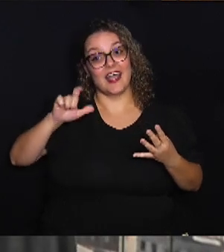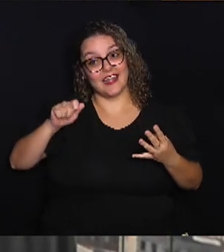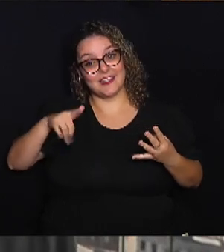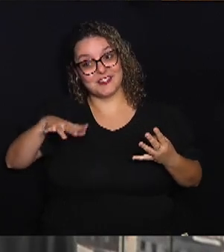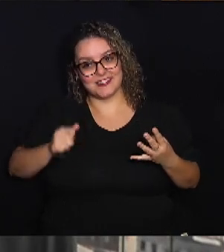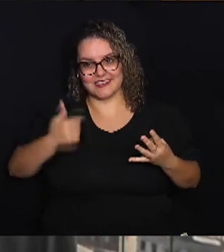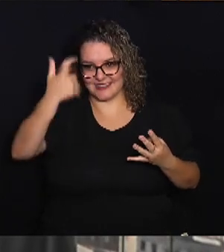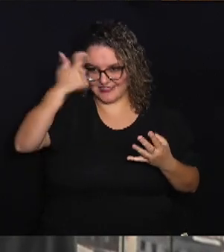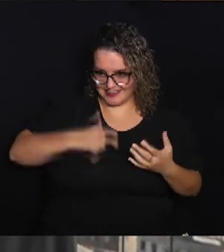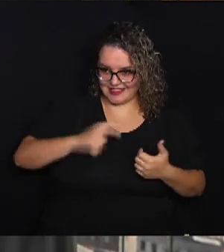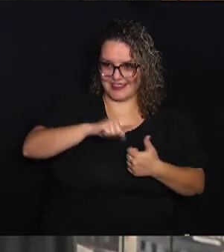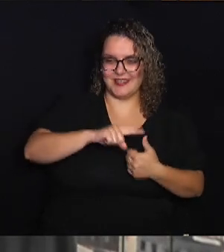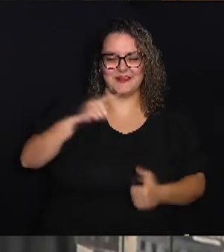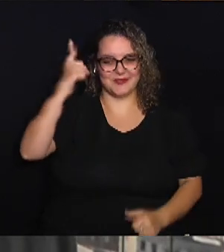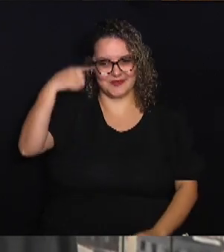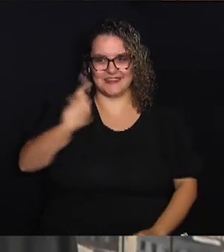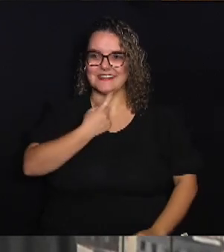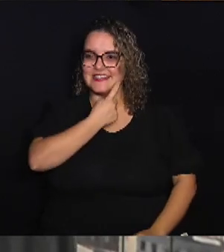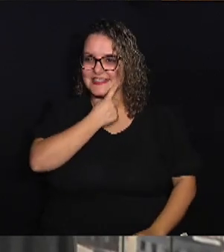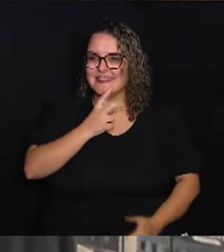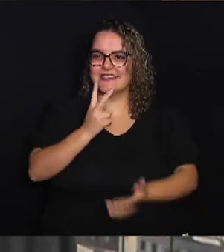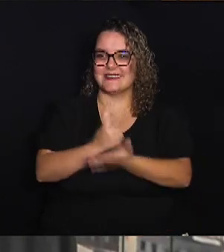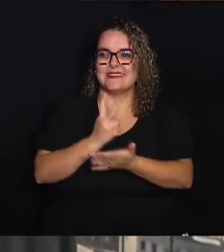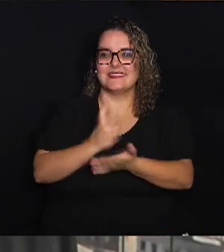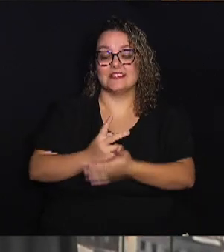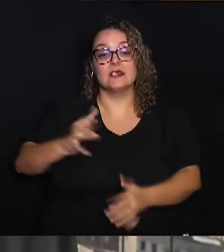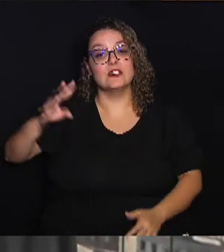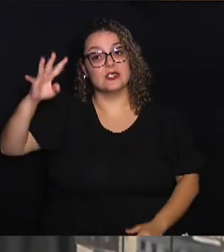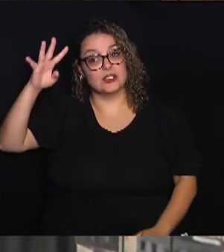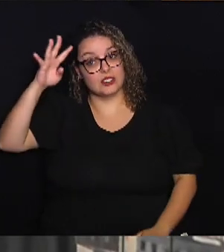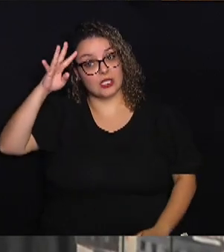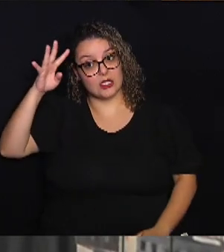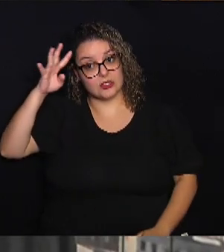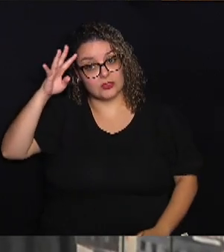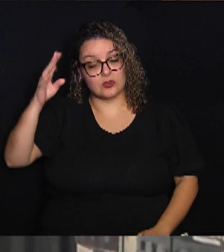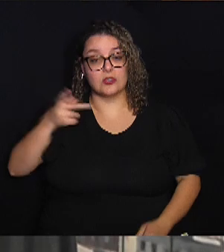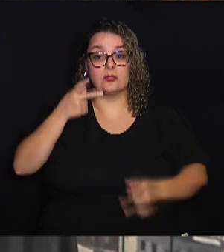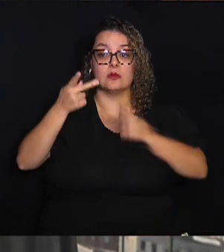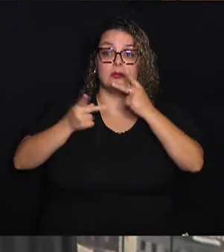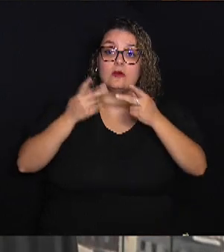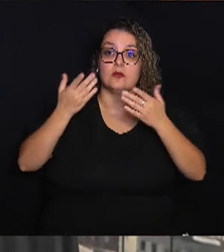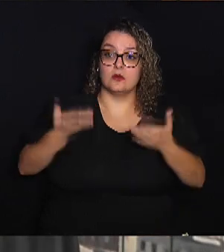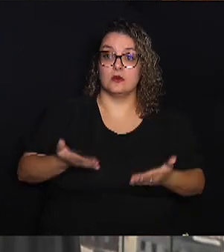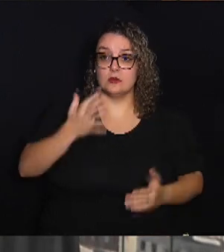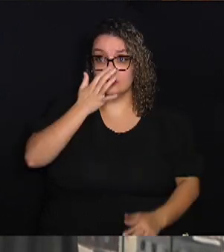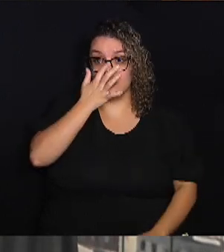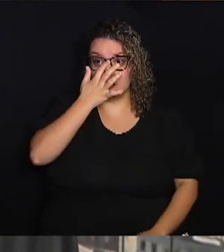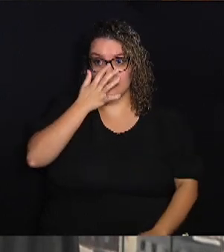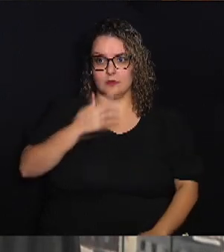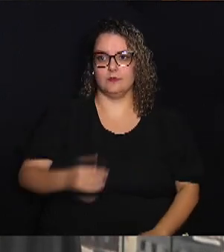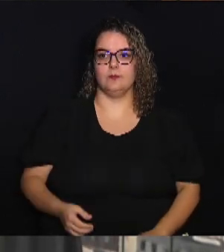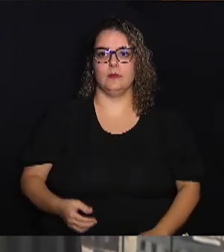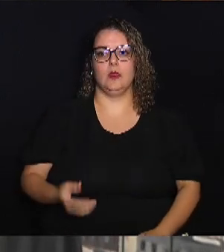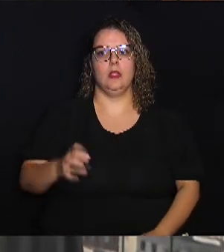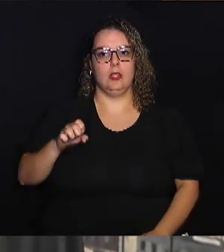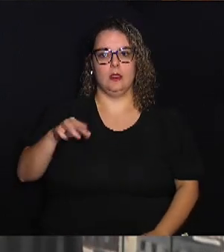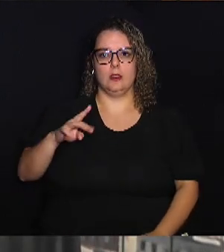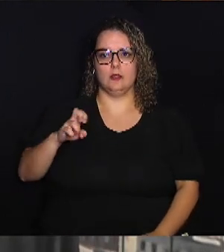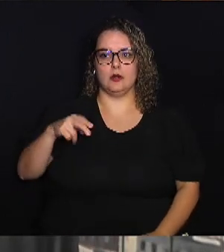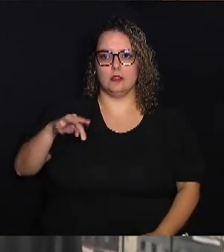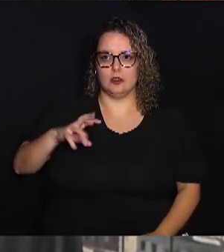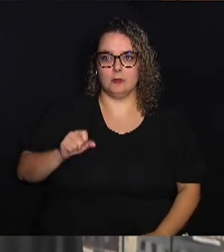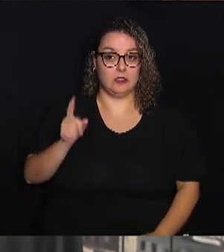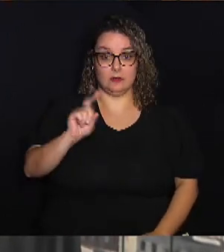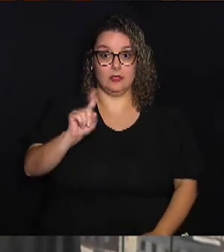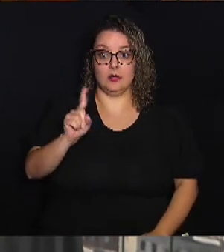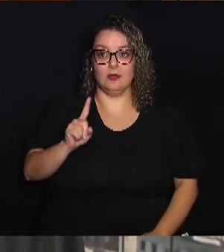eu, Mirna Abreu, sempre às quartas-feiras, falando aqui sobre entretenimento. Não, vamos falar